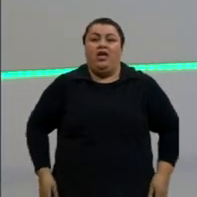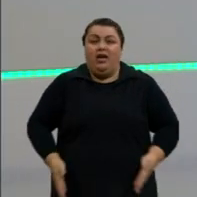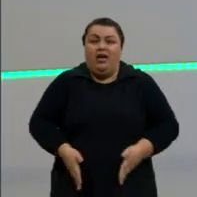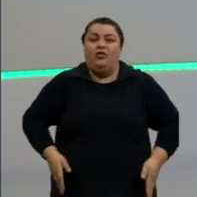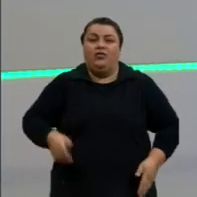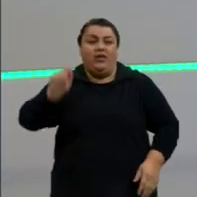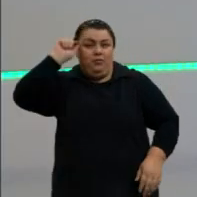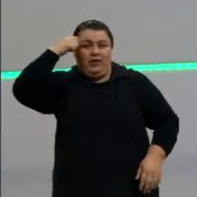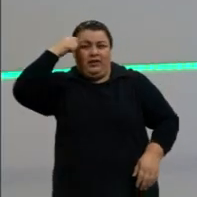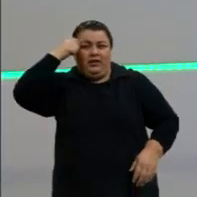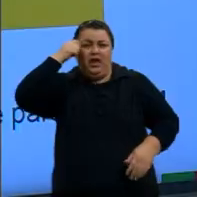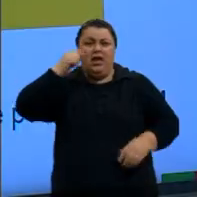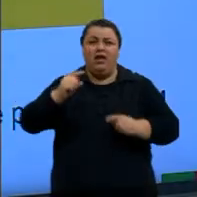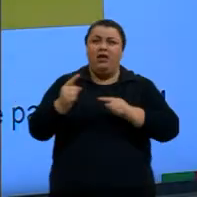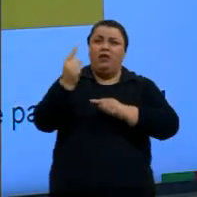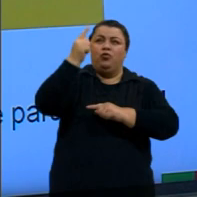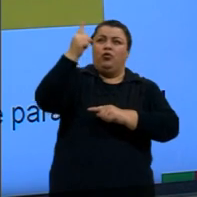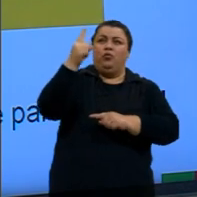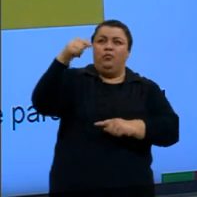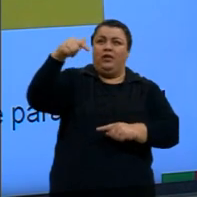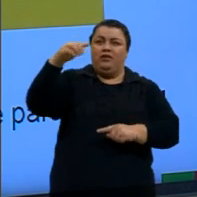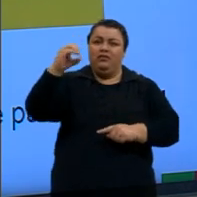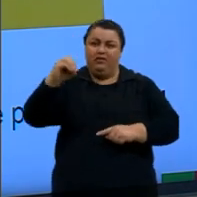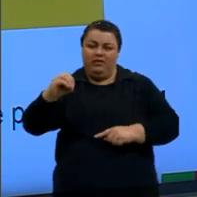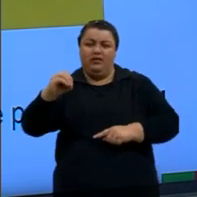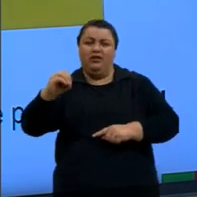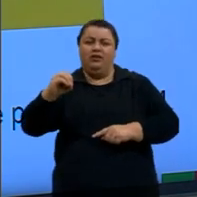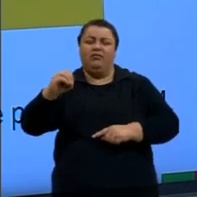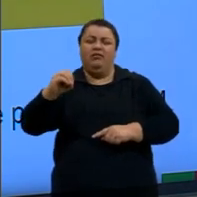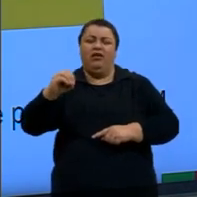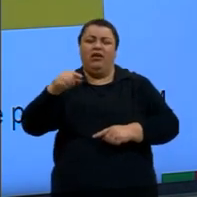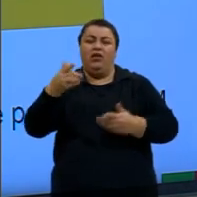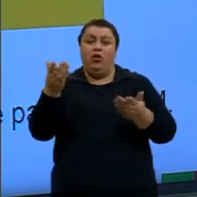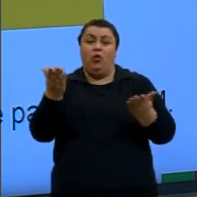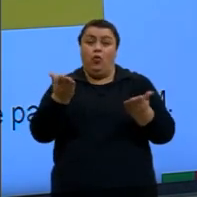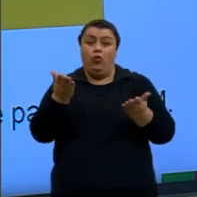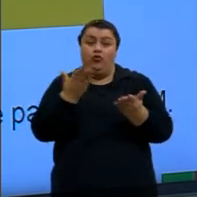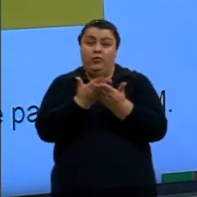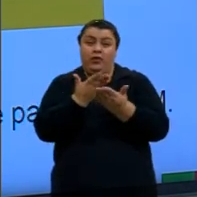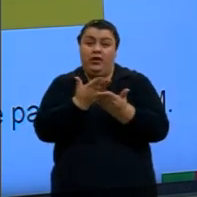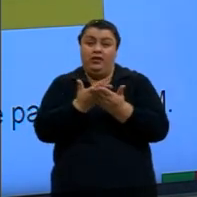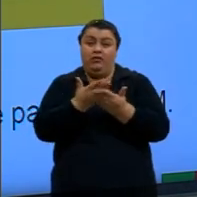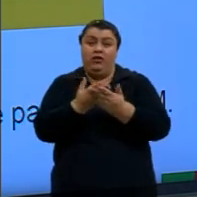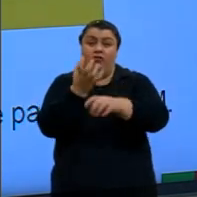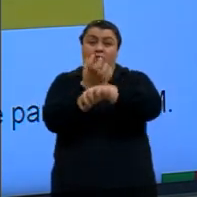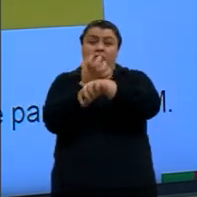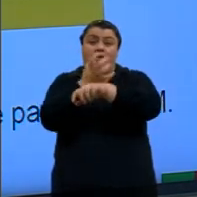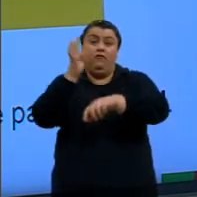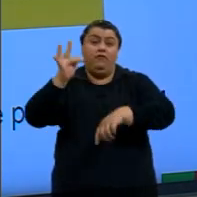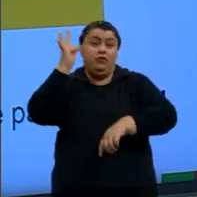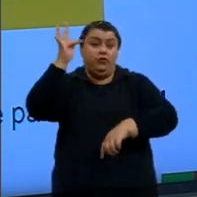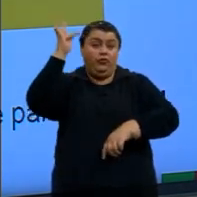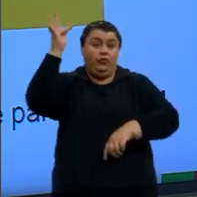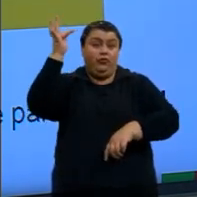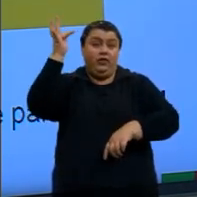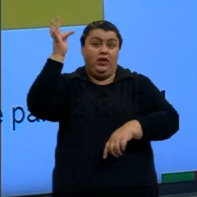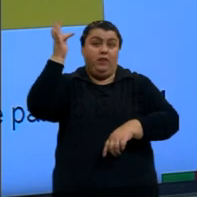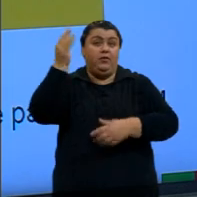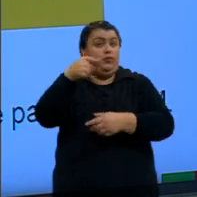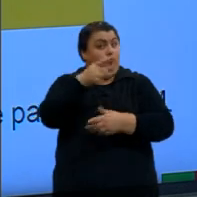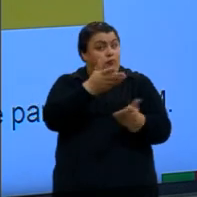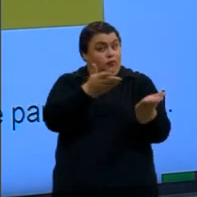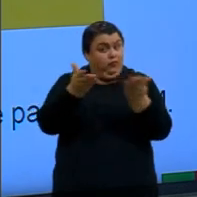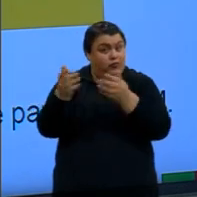1,70 estou aqui para discutirmos para aprendermos juntos o componente curricular de Filosofia mas eu convido você